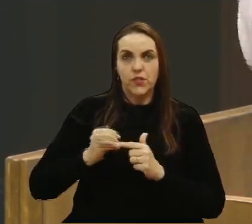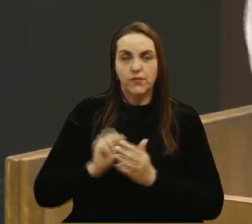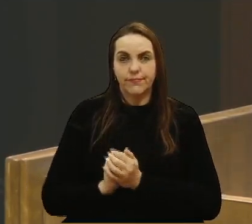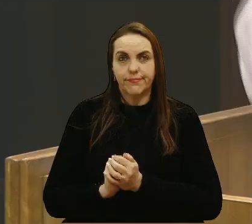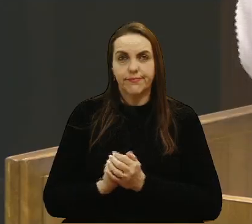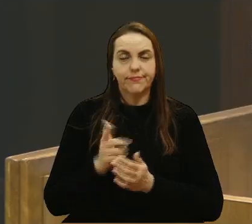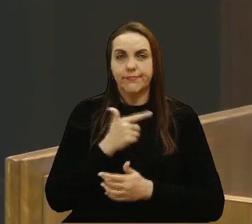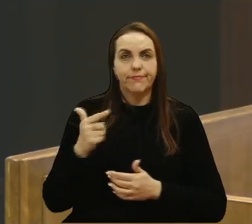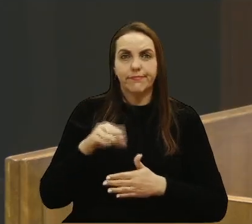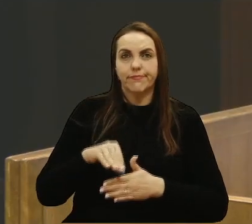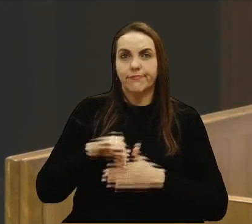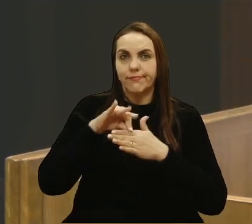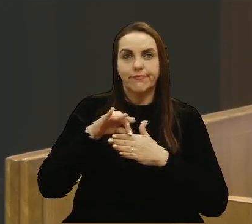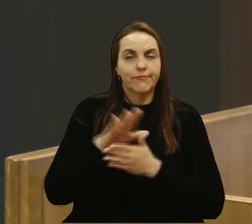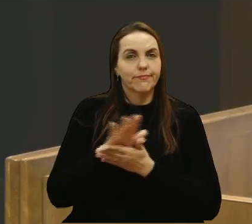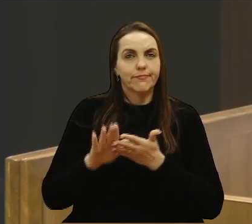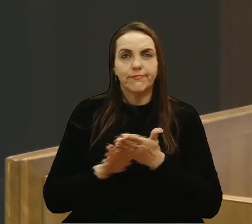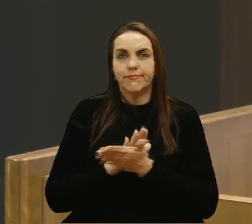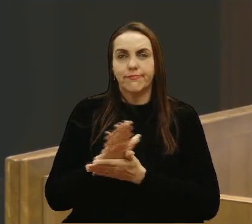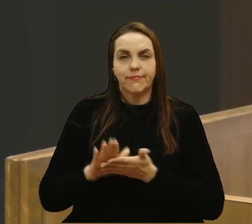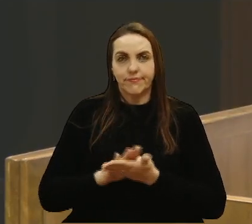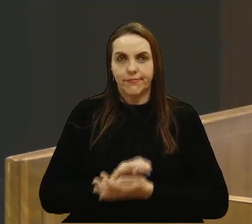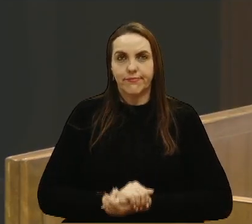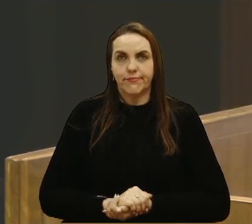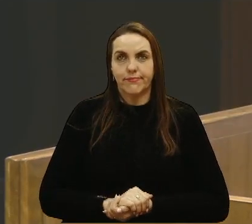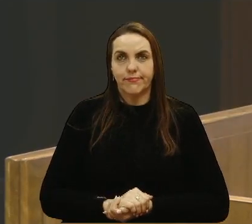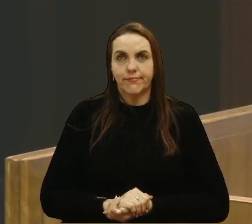sem proteína nenhuma.